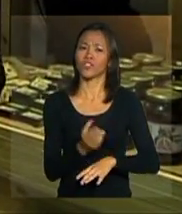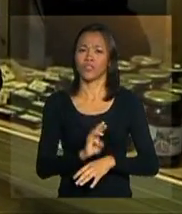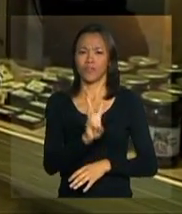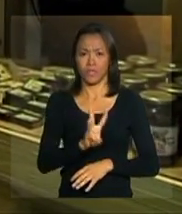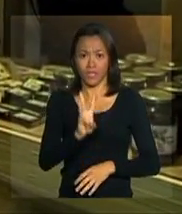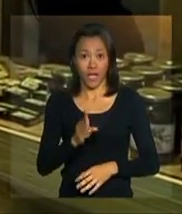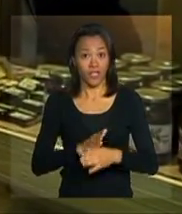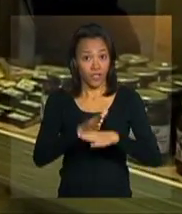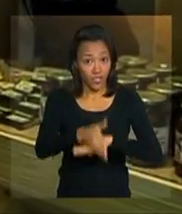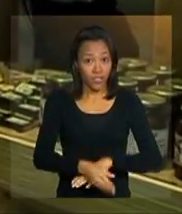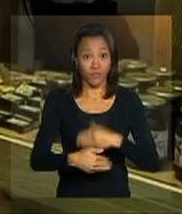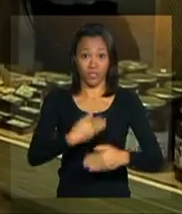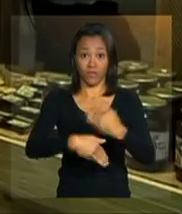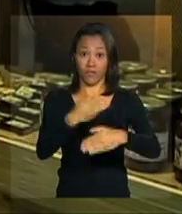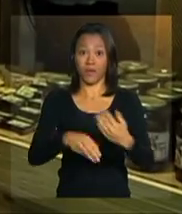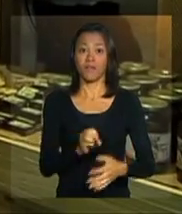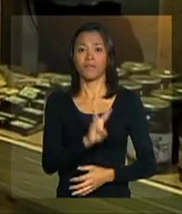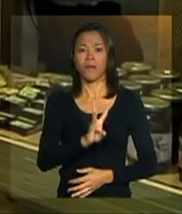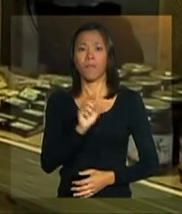do Desenvolvimento Agrário,